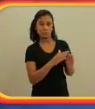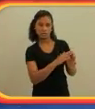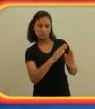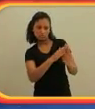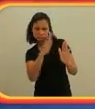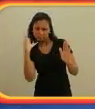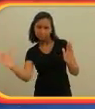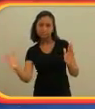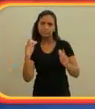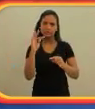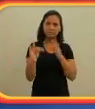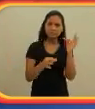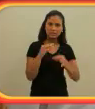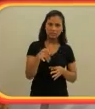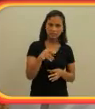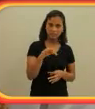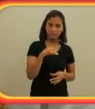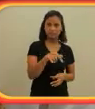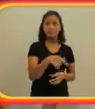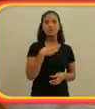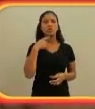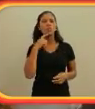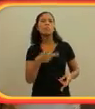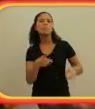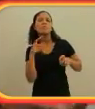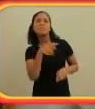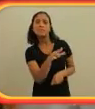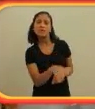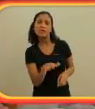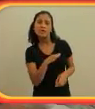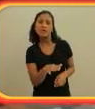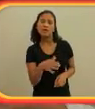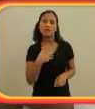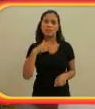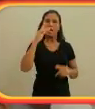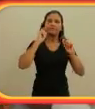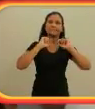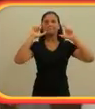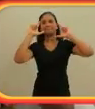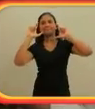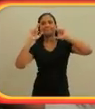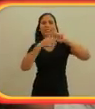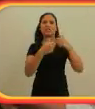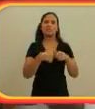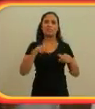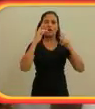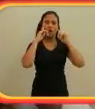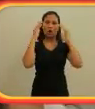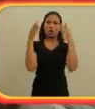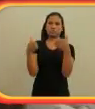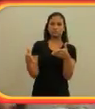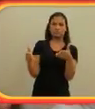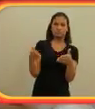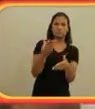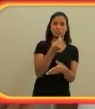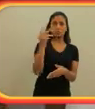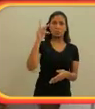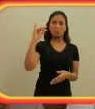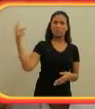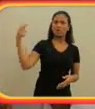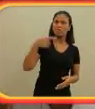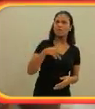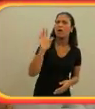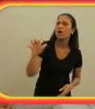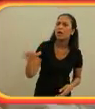às crianças? Ao longo do tratamento, Fernanda, eu percebo assim que as crianças elas ficam mais atentas, elas